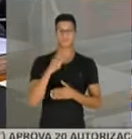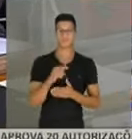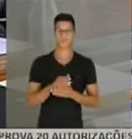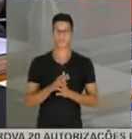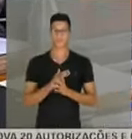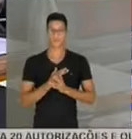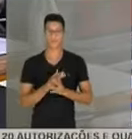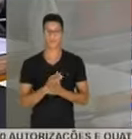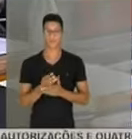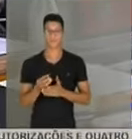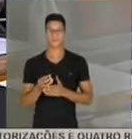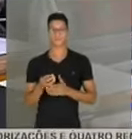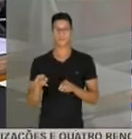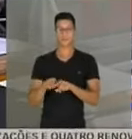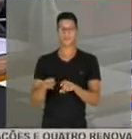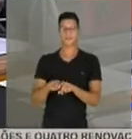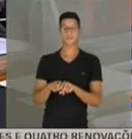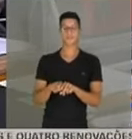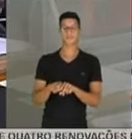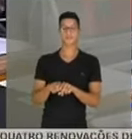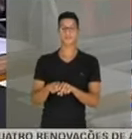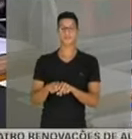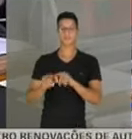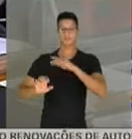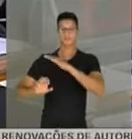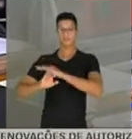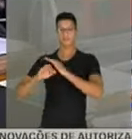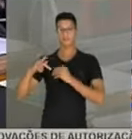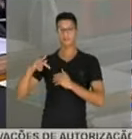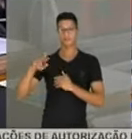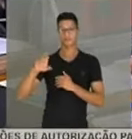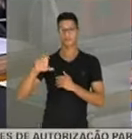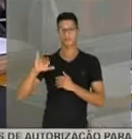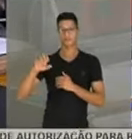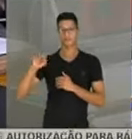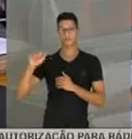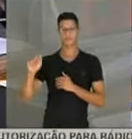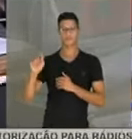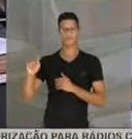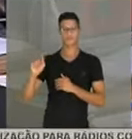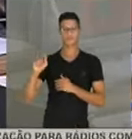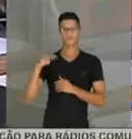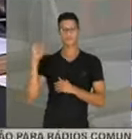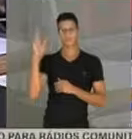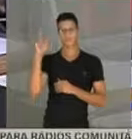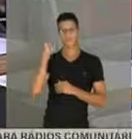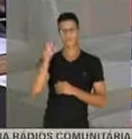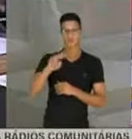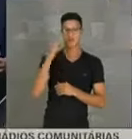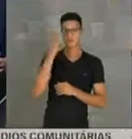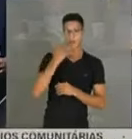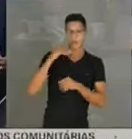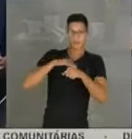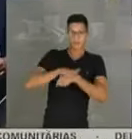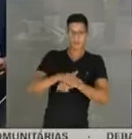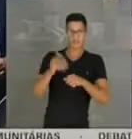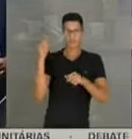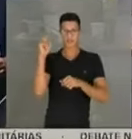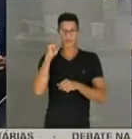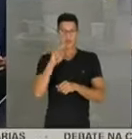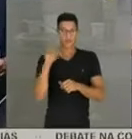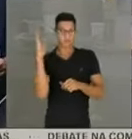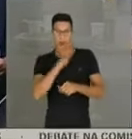Humberto, além da empresa Precisa, que eu não vejo mal nenhum em jantar, isso claro. Aí, não vejo